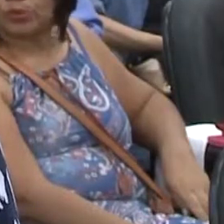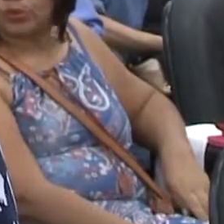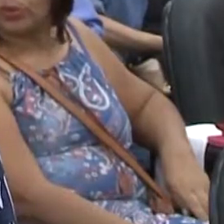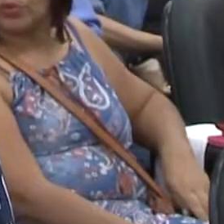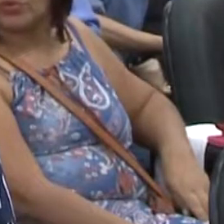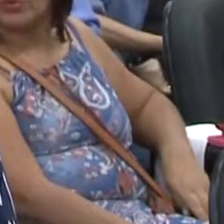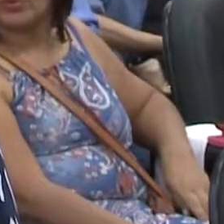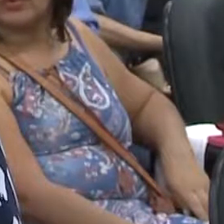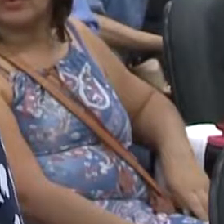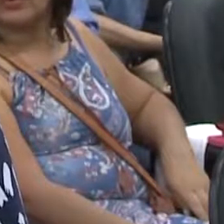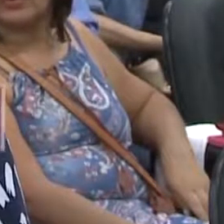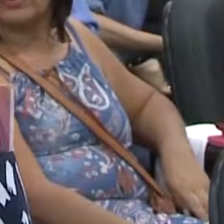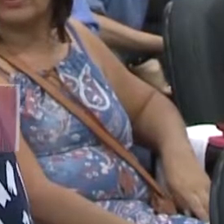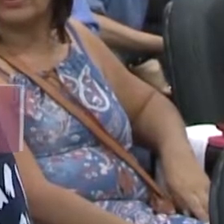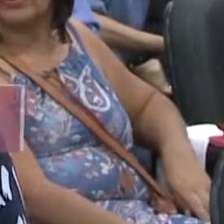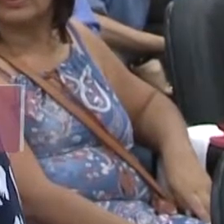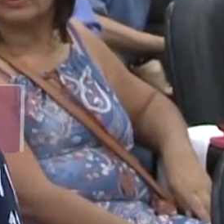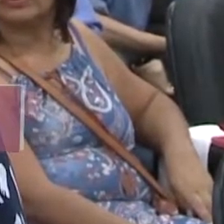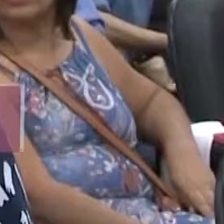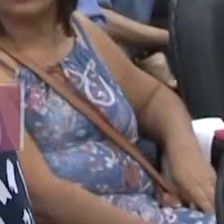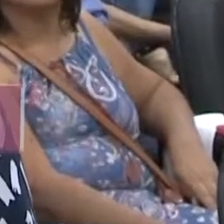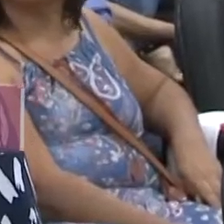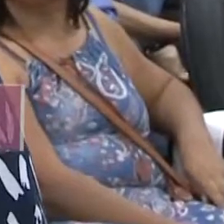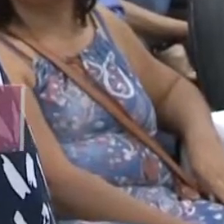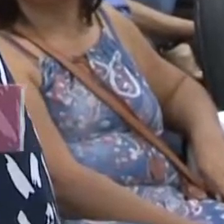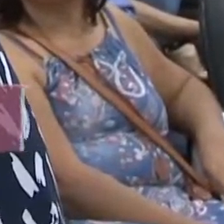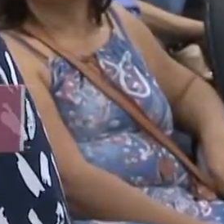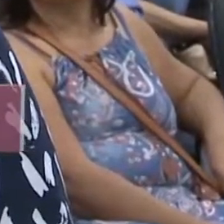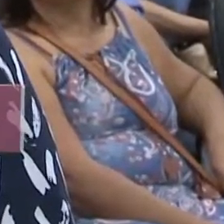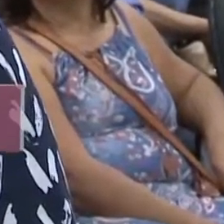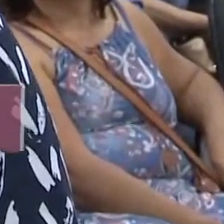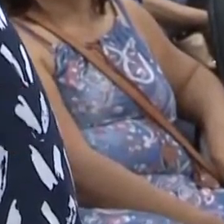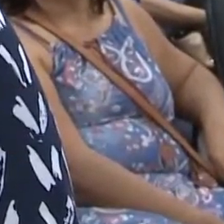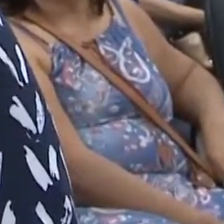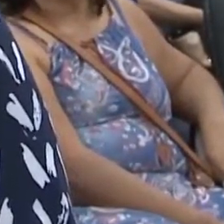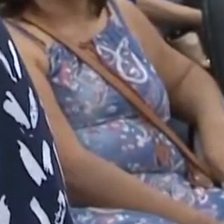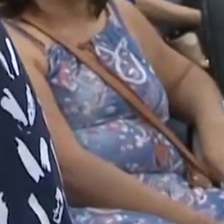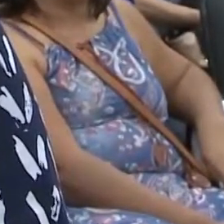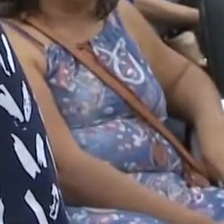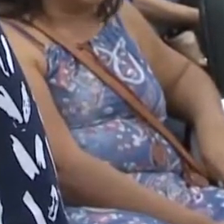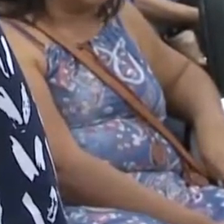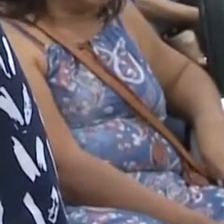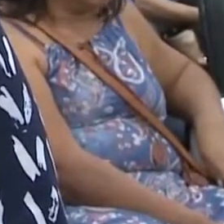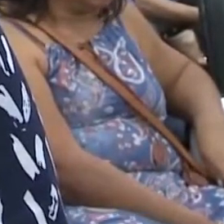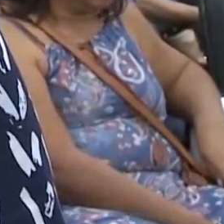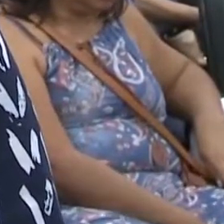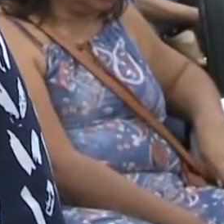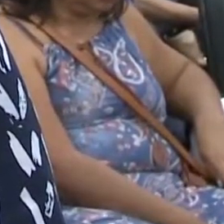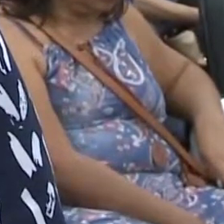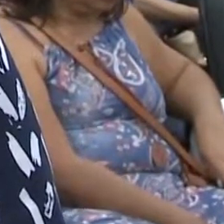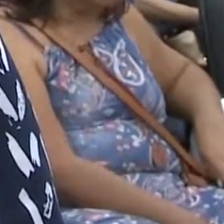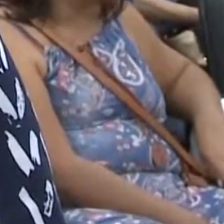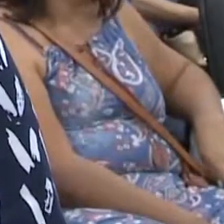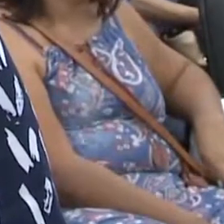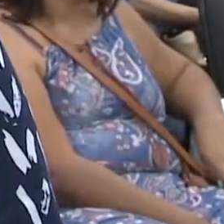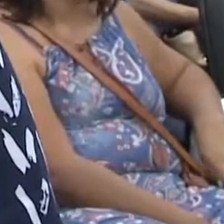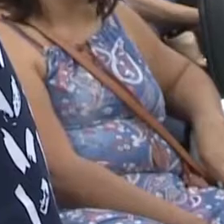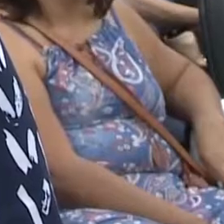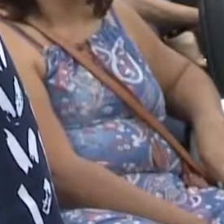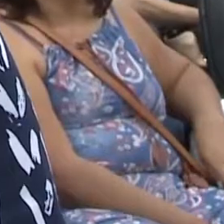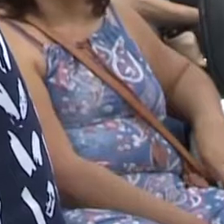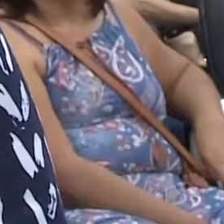o preconceito existe, ele está aí, a gente sente isso na pele diariamente. Uma das ações que atrai várias pessoas há anos